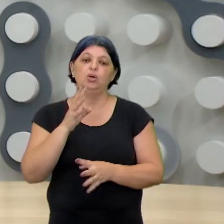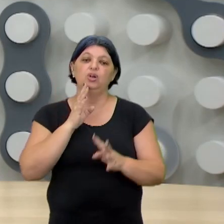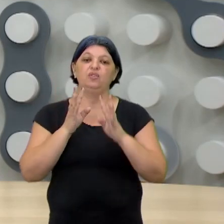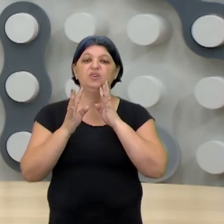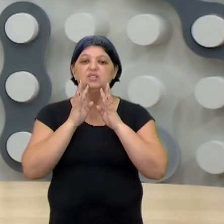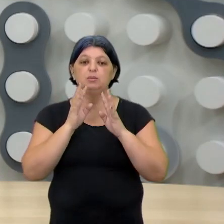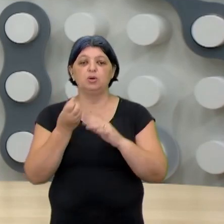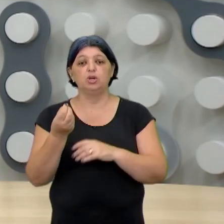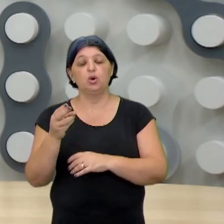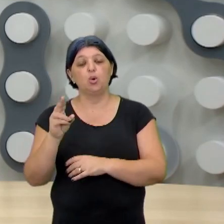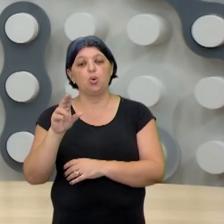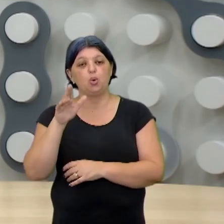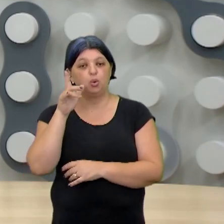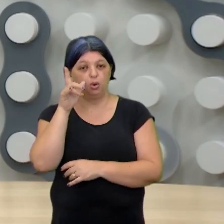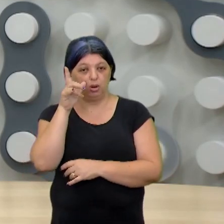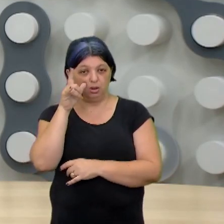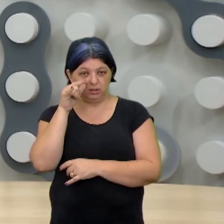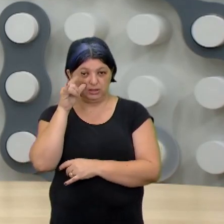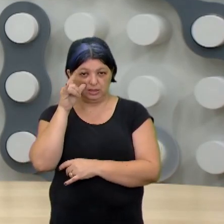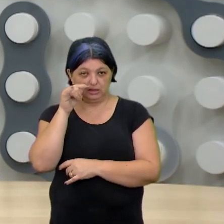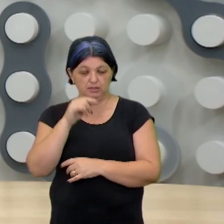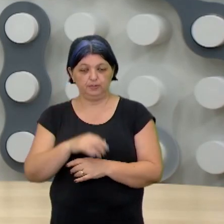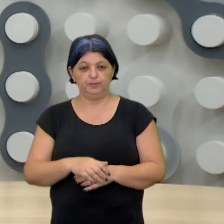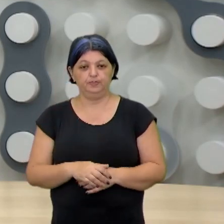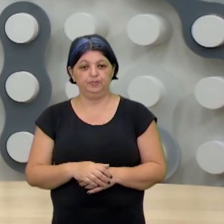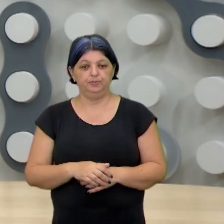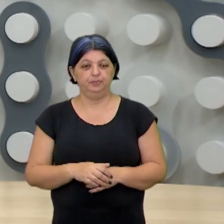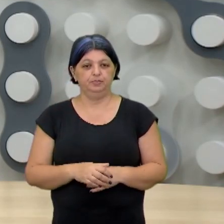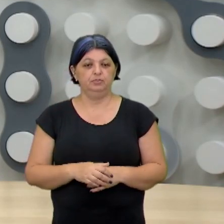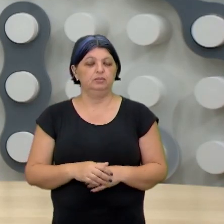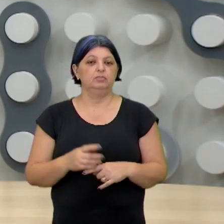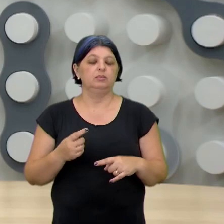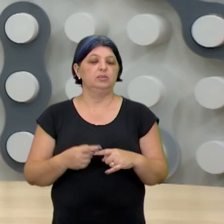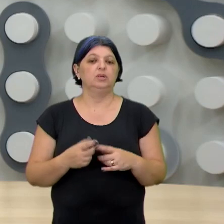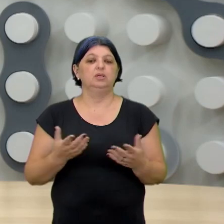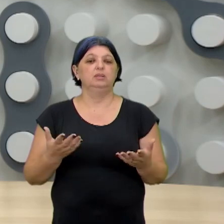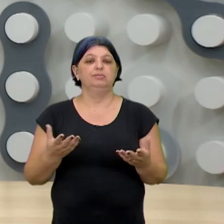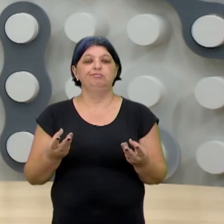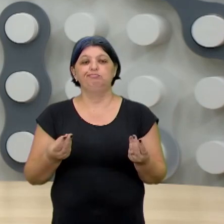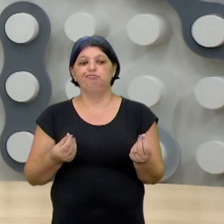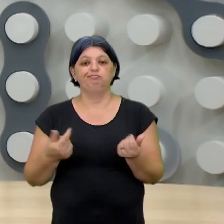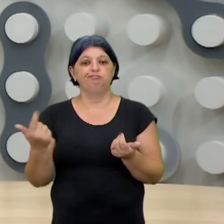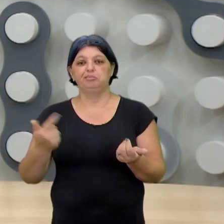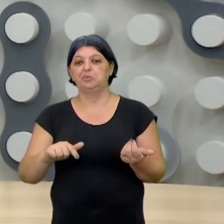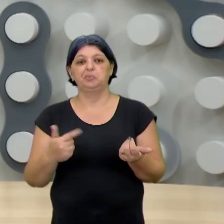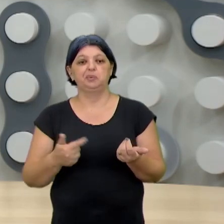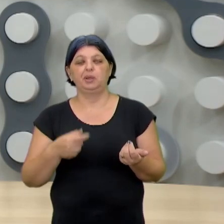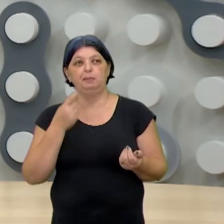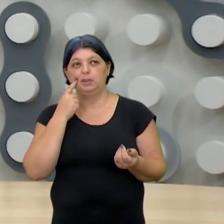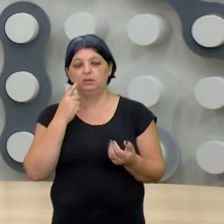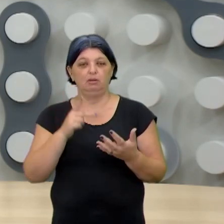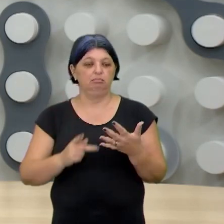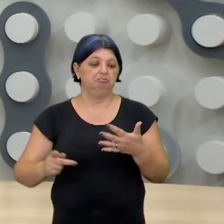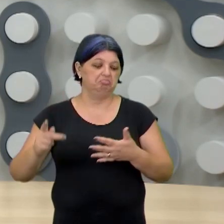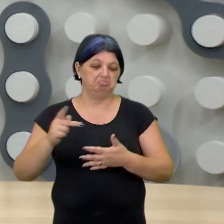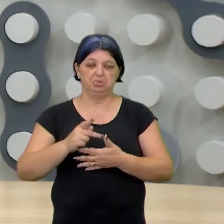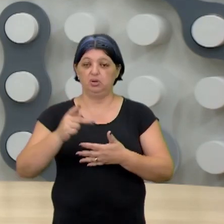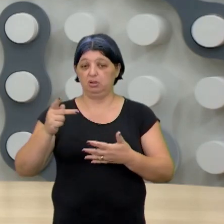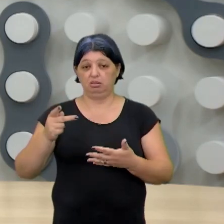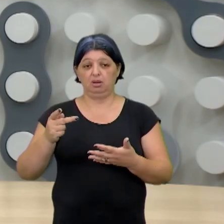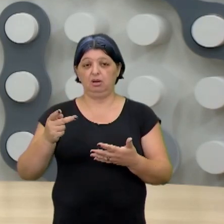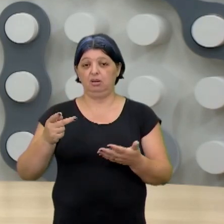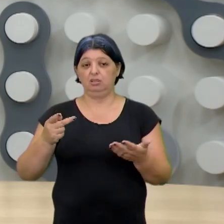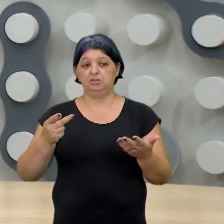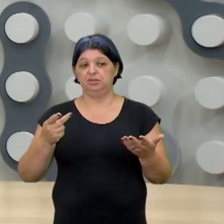no Instagram, porque eles acabam não tendo mais essa prioridade na informação. A informação às vezes surge antes